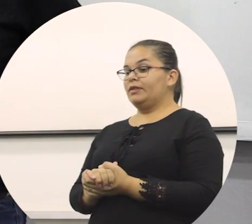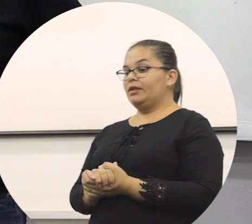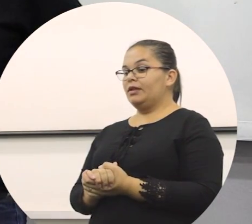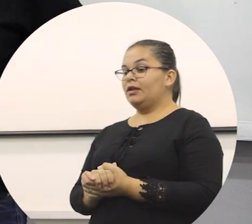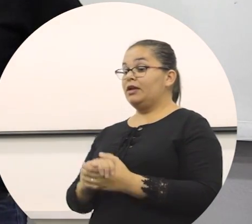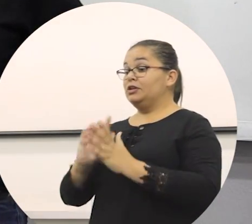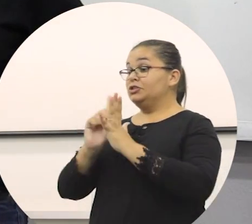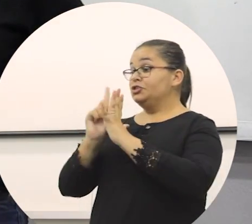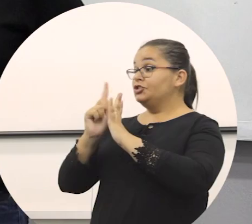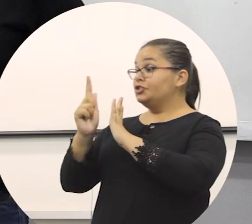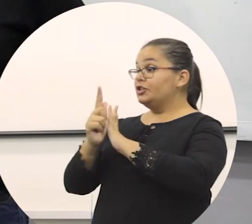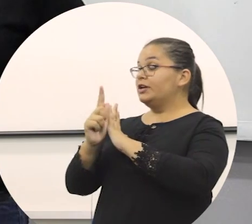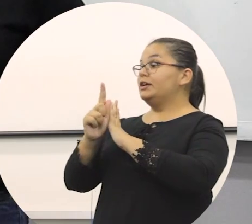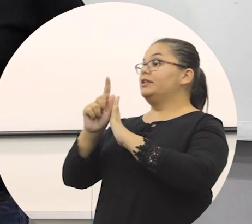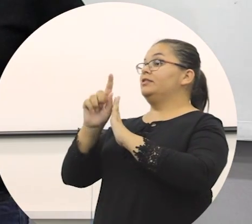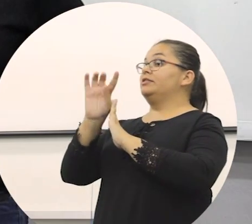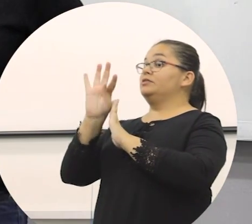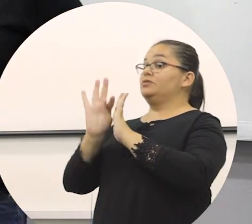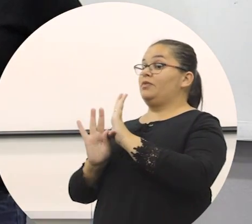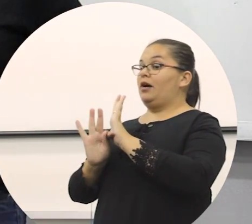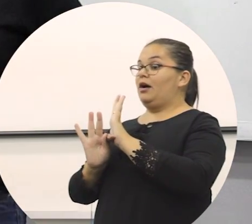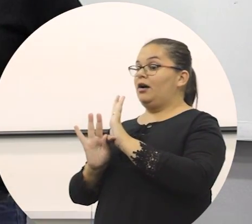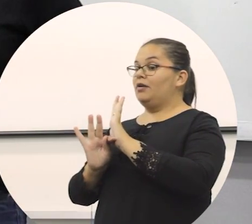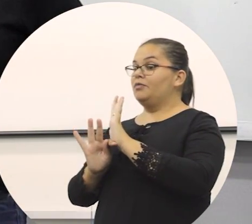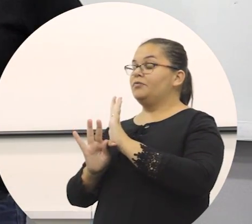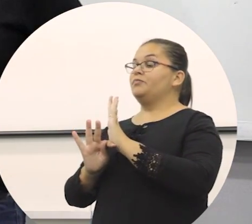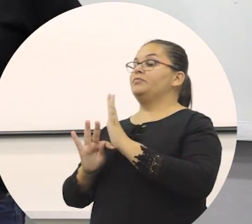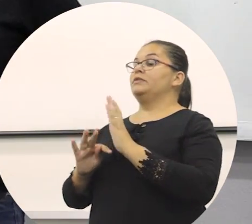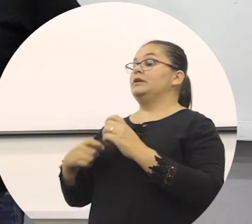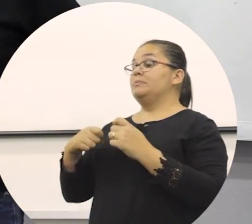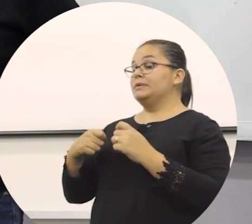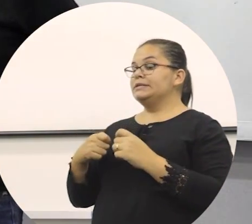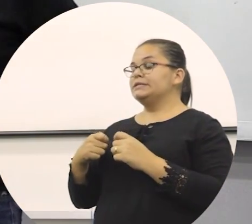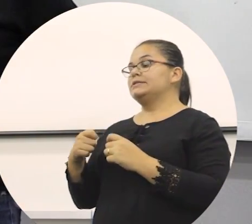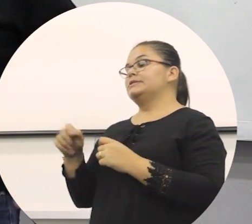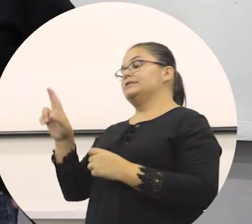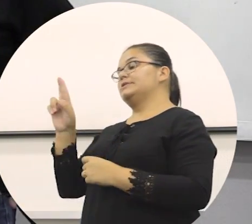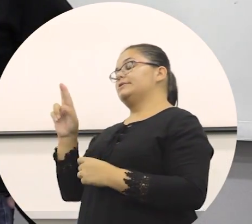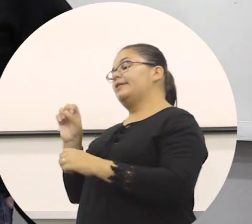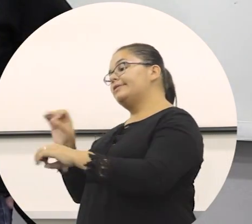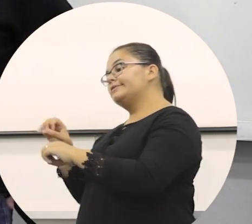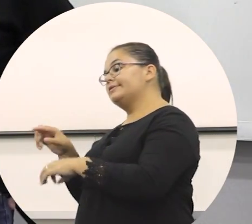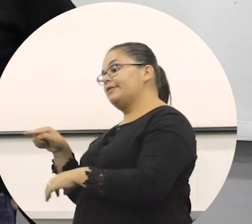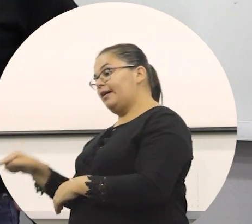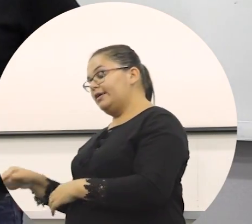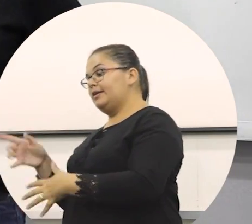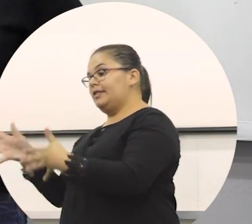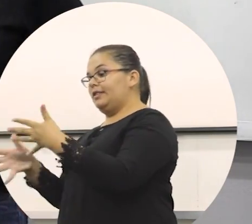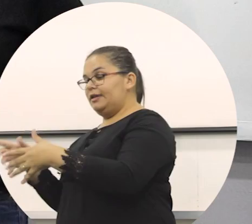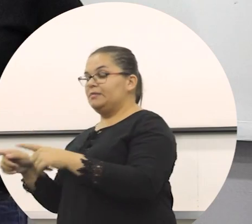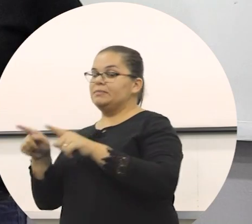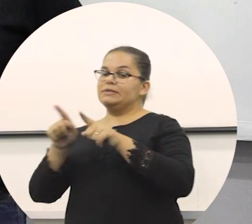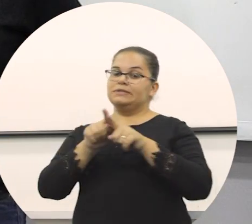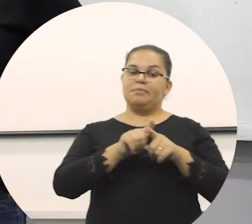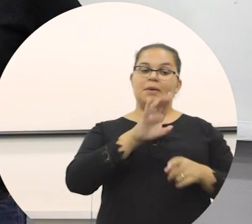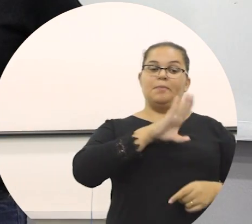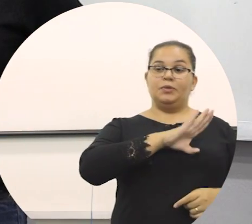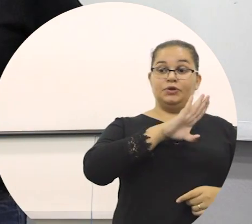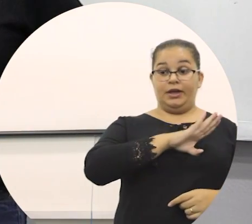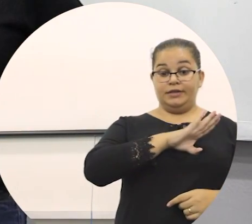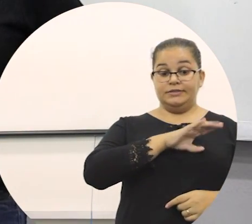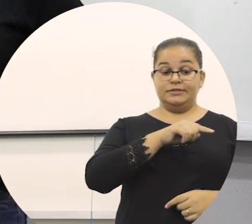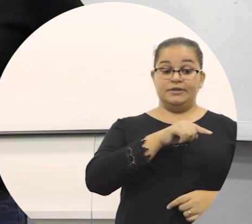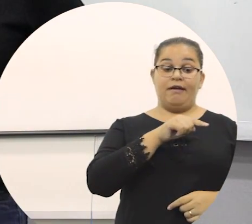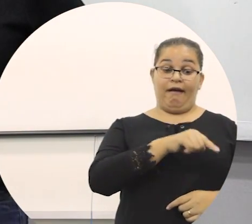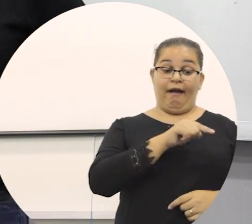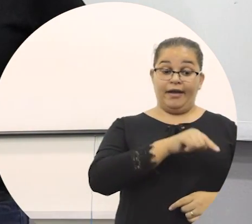os gêneros a serem desenvolvidos em língua de sinais e em língua portuguesa. Eu tenho muito mais gêneros a ser trabalhado em